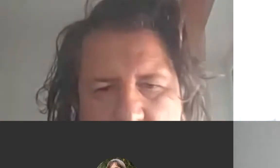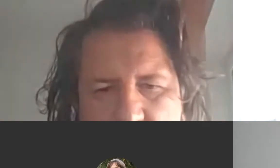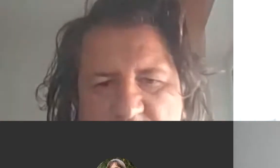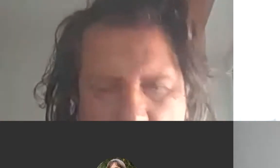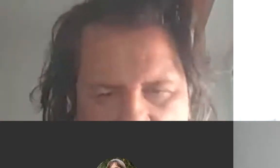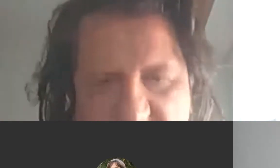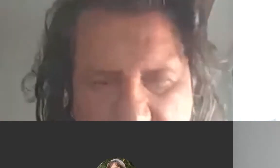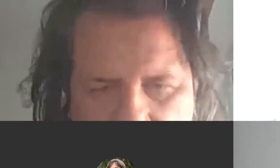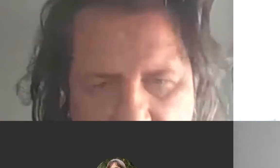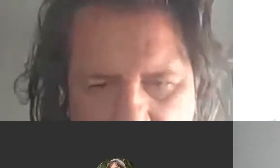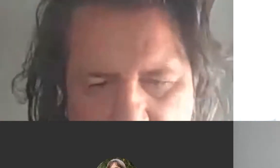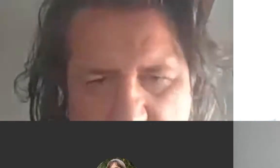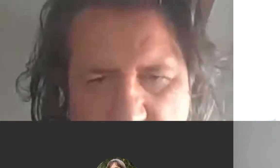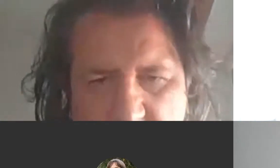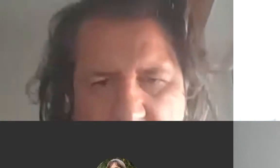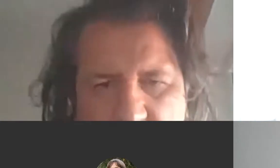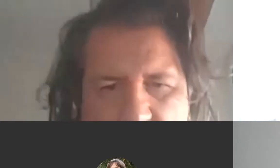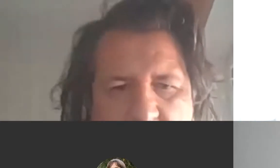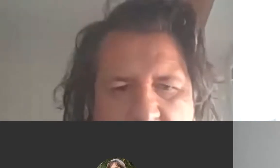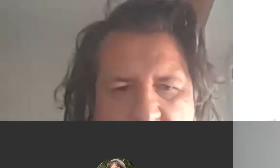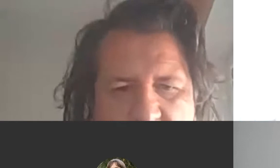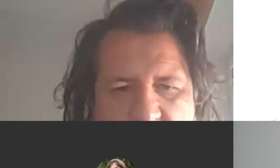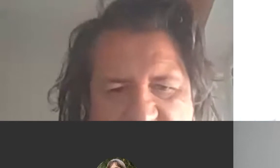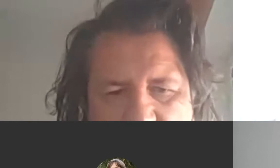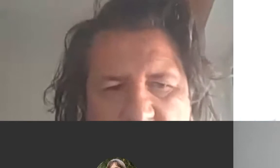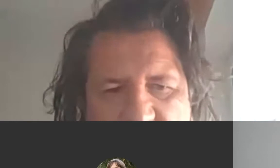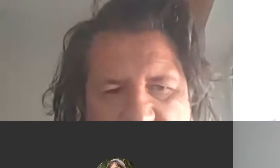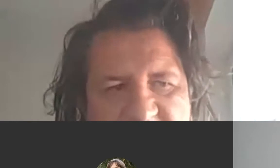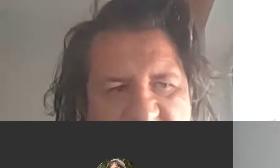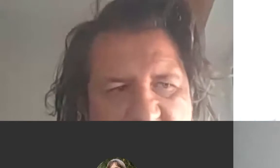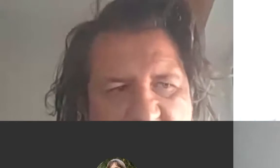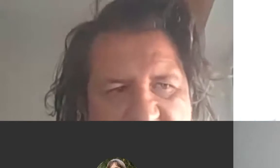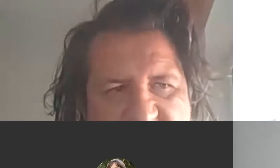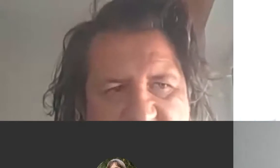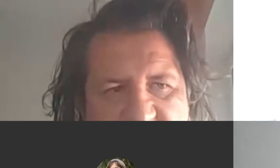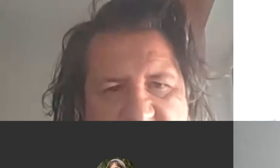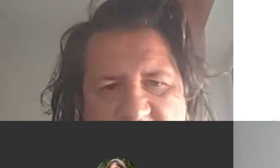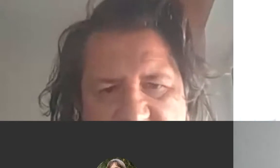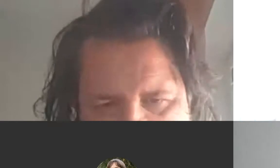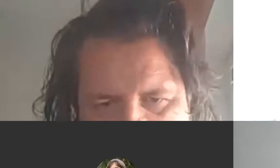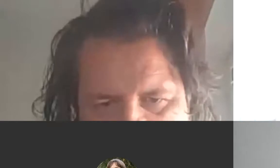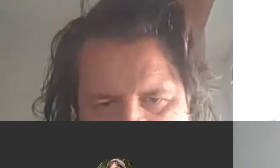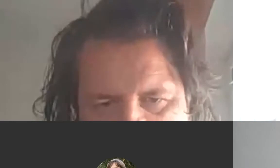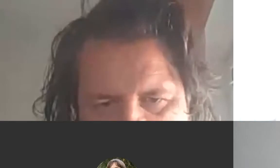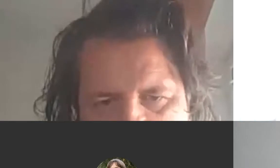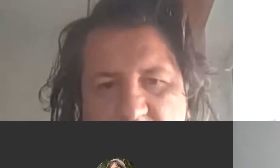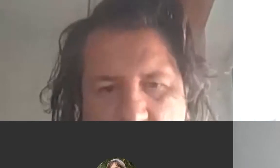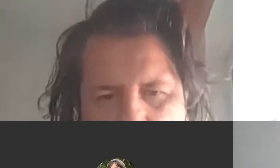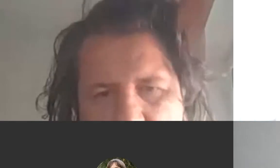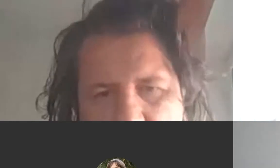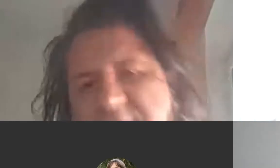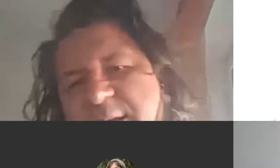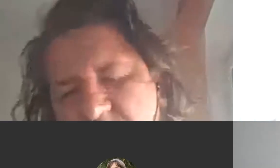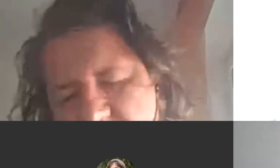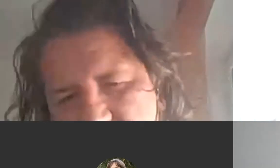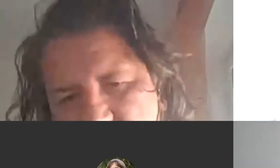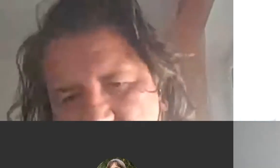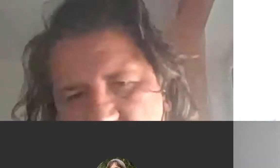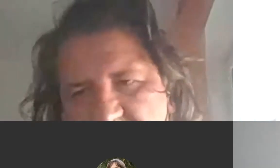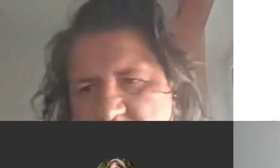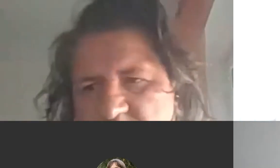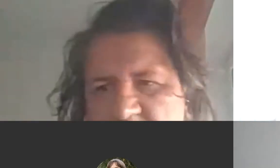produção do seu conhecimento e se torna cada vez mais redes que atornam o que